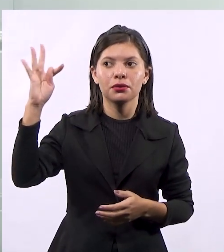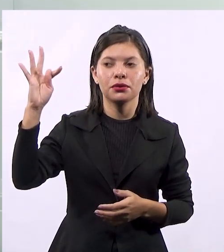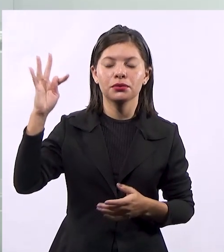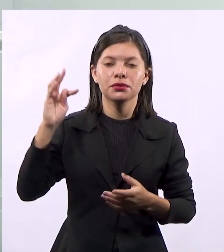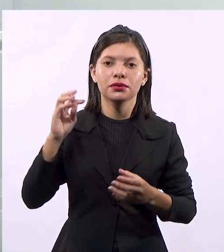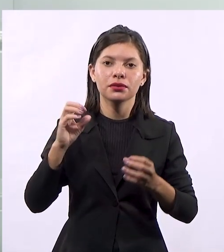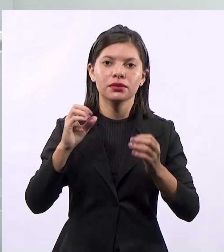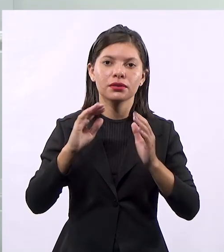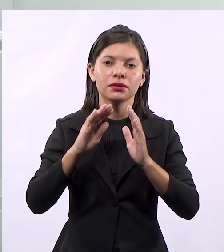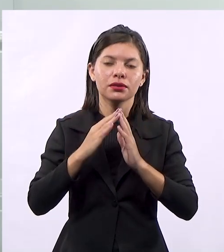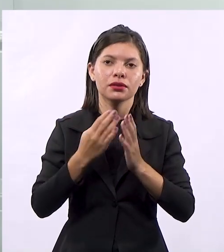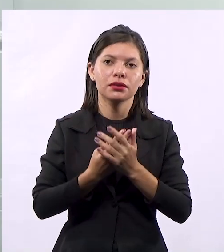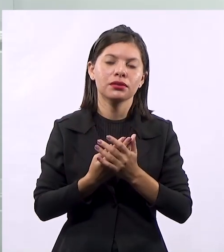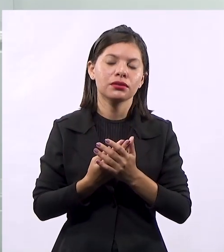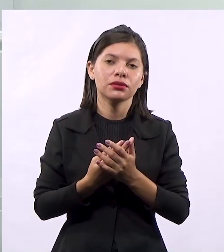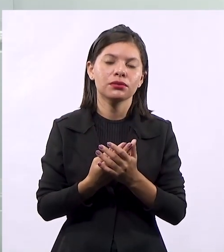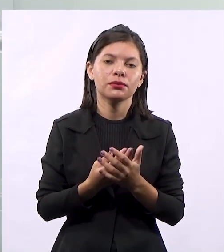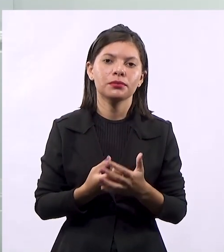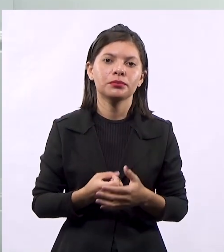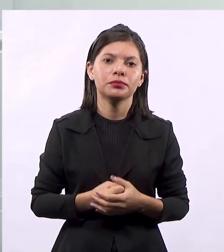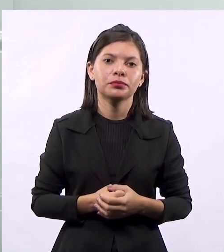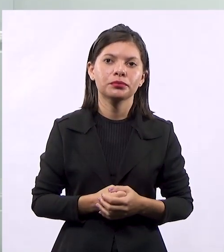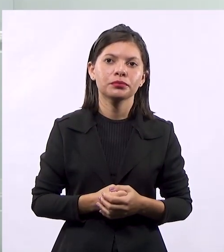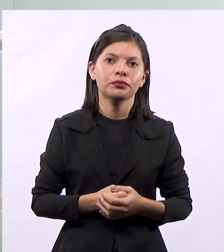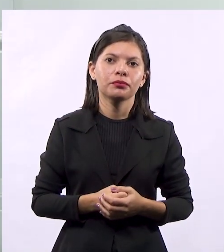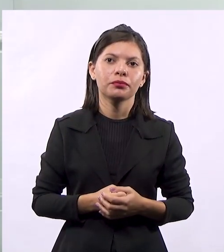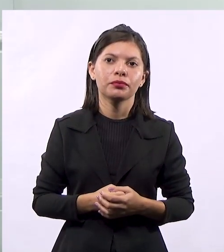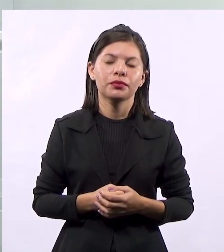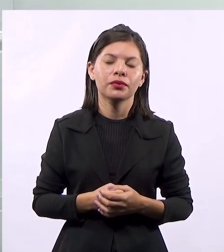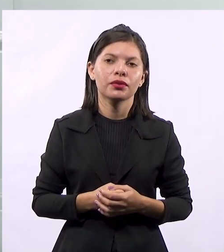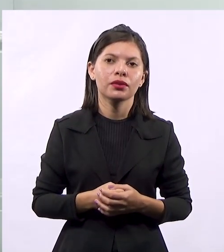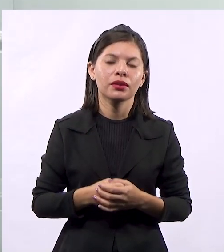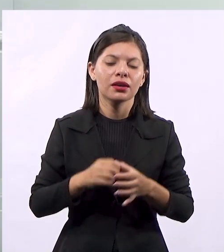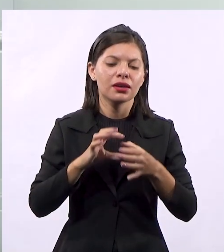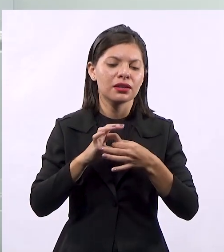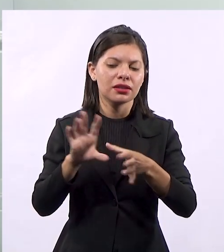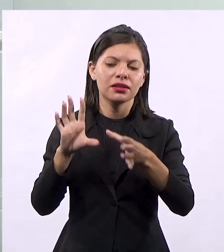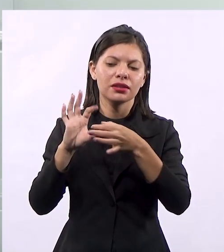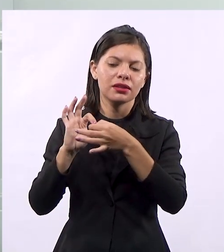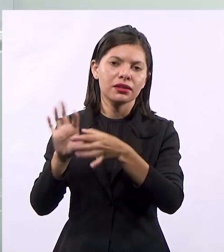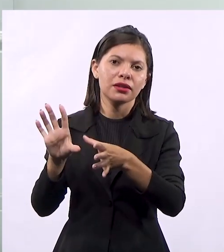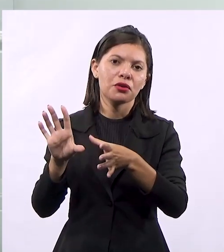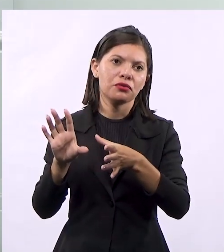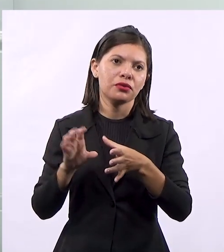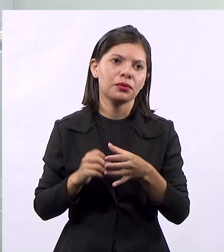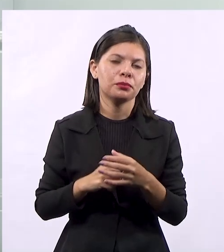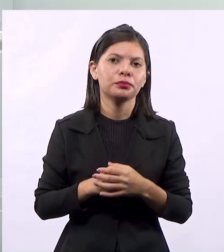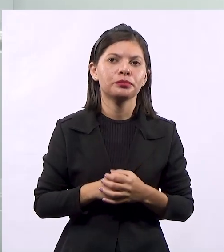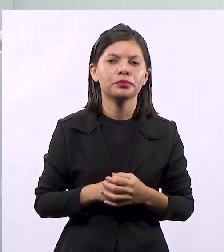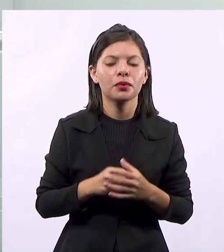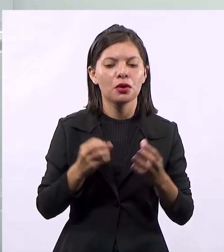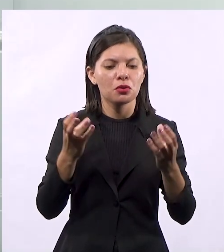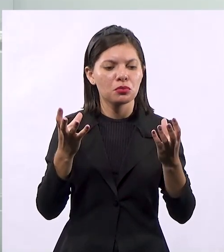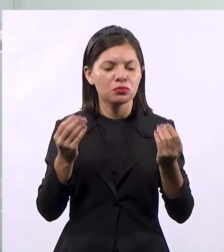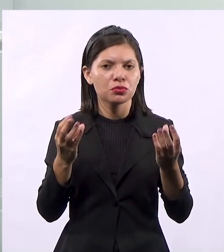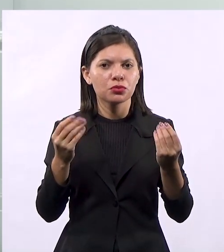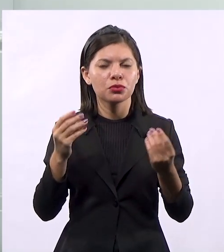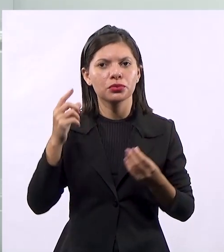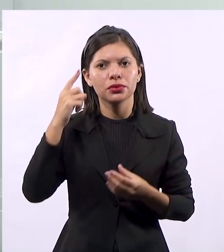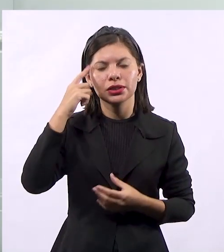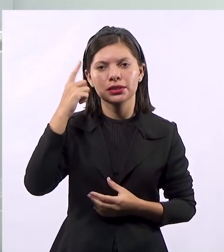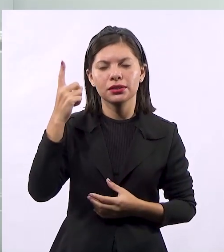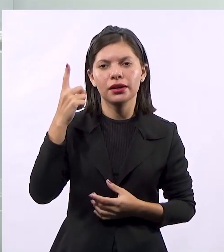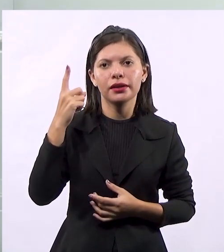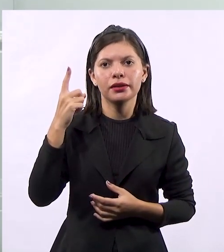do Vygotsky, ou da Montessori, ou de outros, vários outros teóricos da educação. Isso vai,